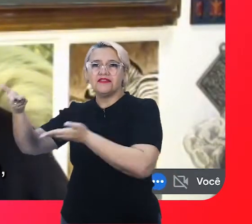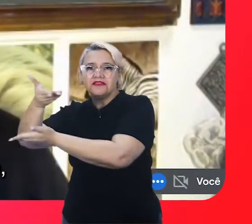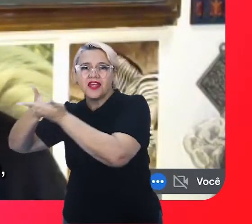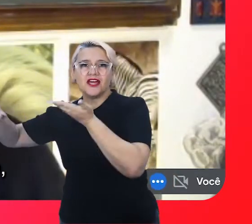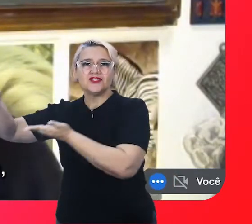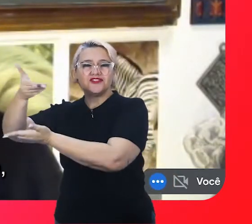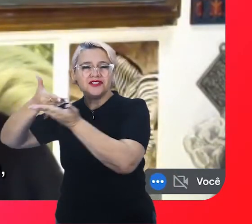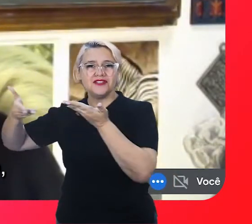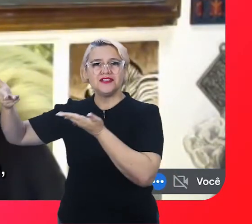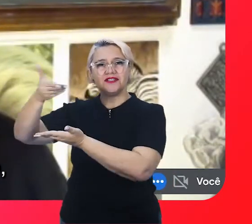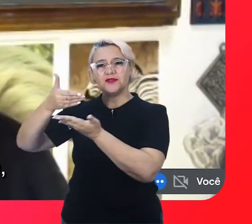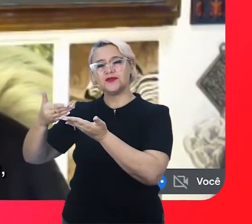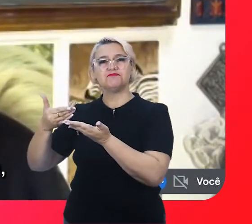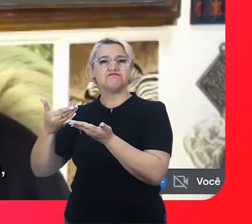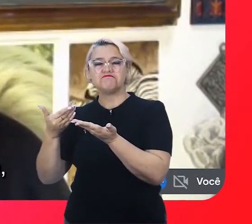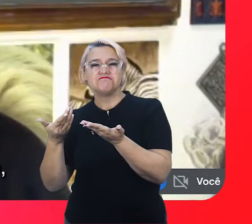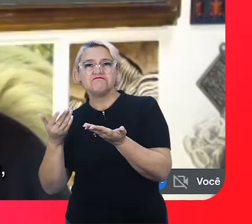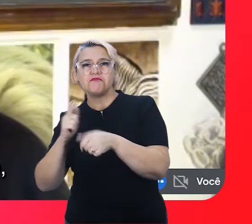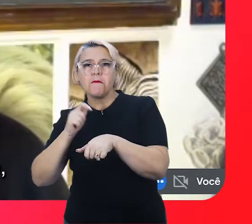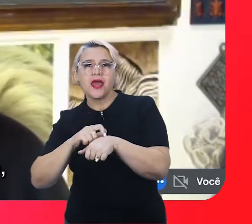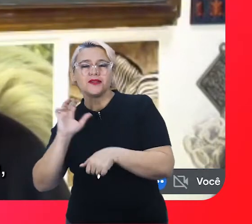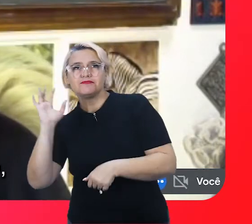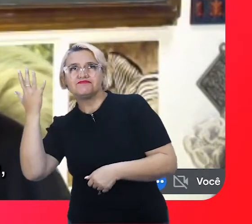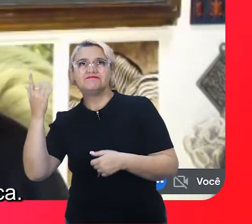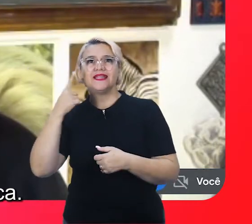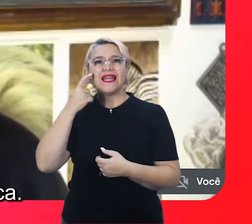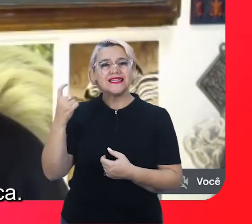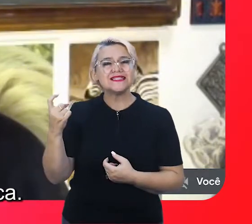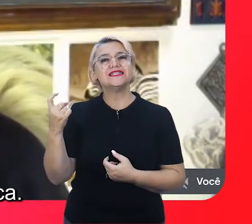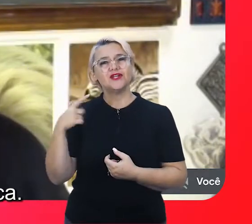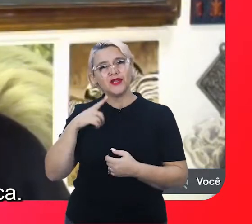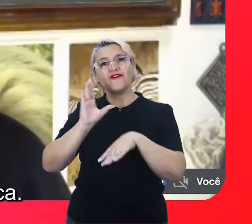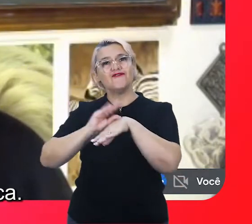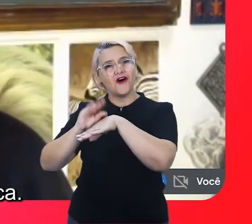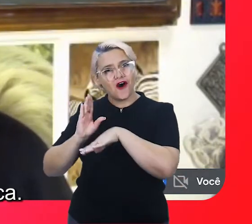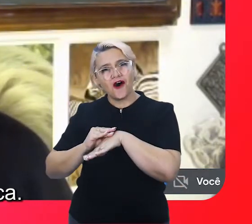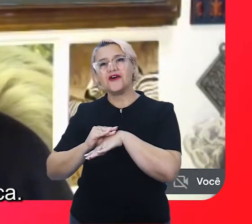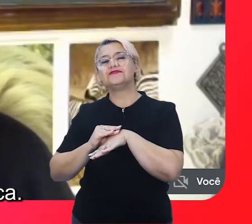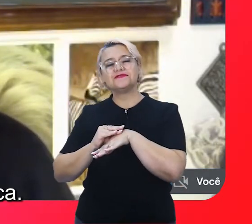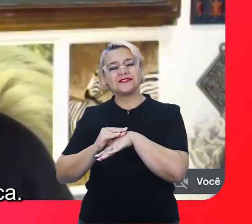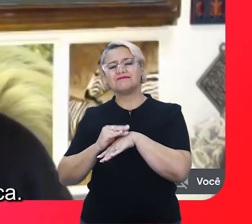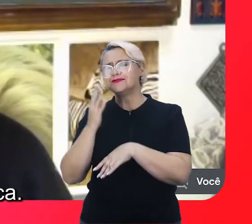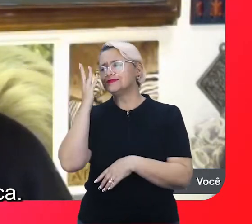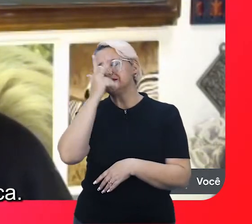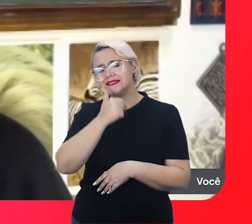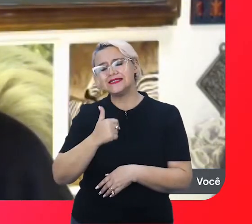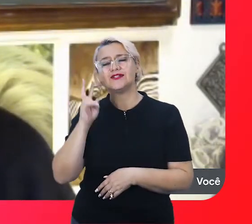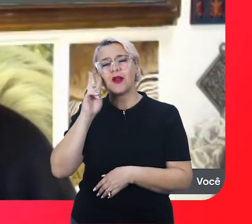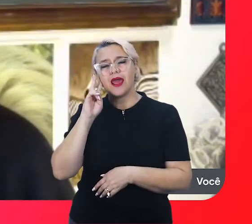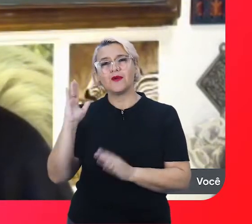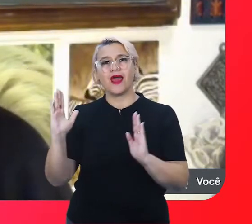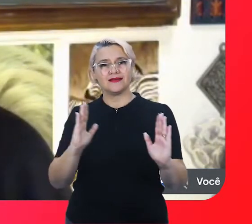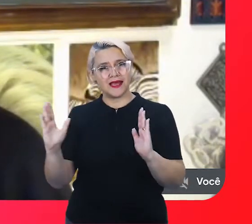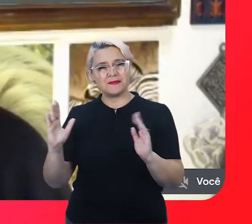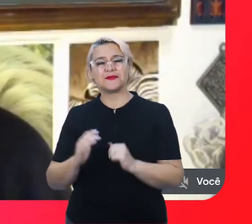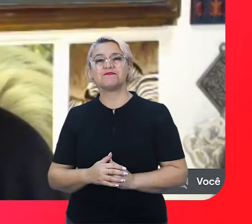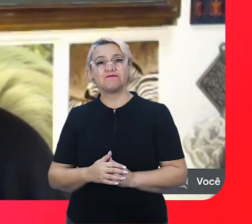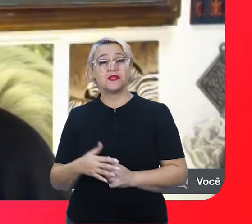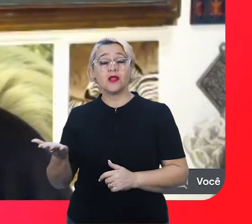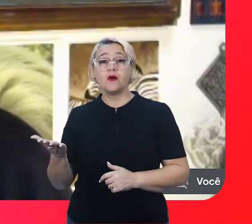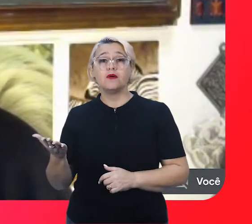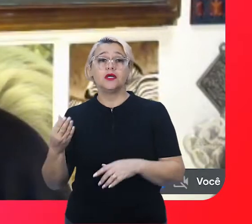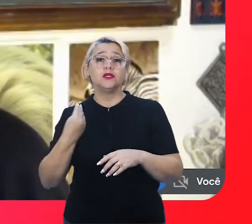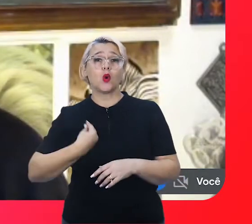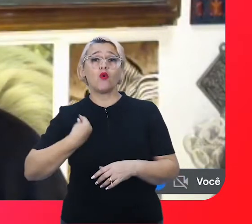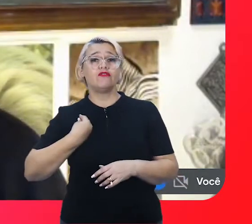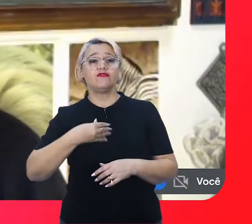interagindo assim em situações muito muito interessantes. Eu tenho fotos muito bonitas dessa época. Então eu não convivi muito